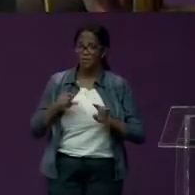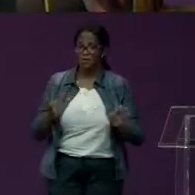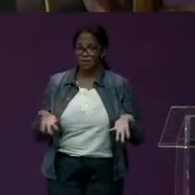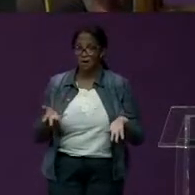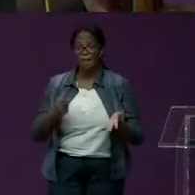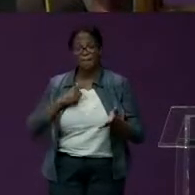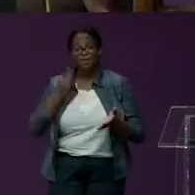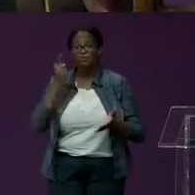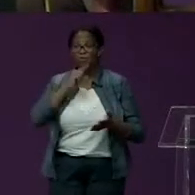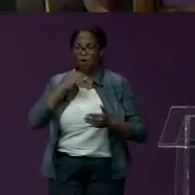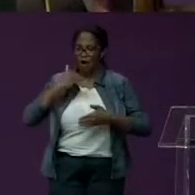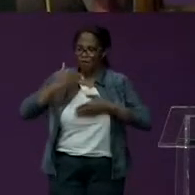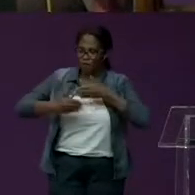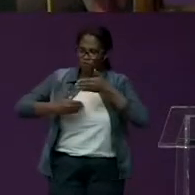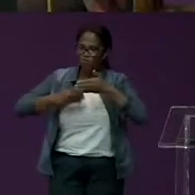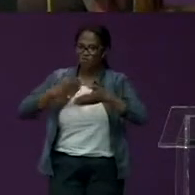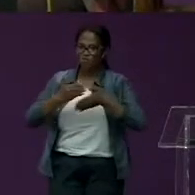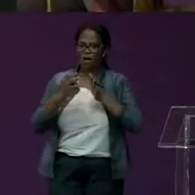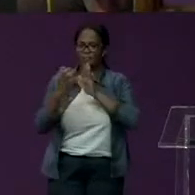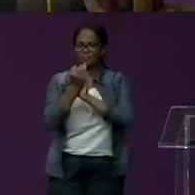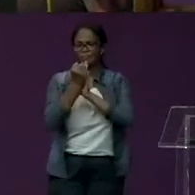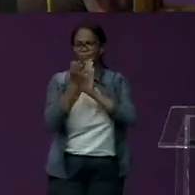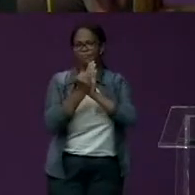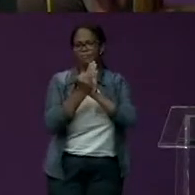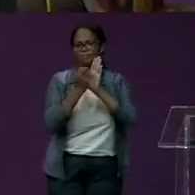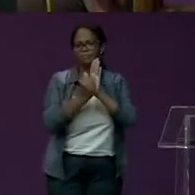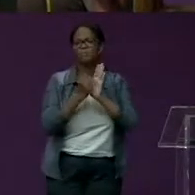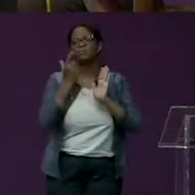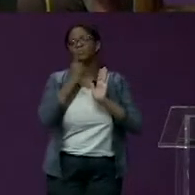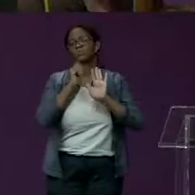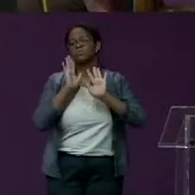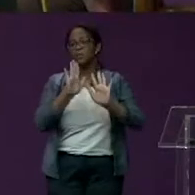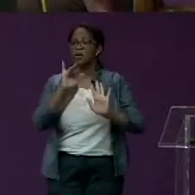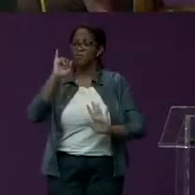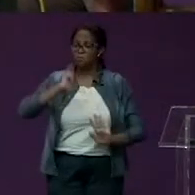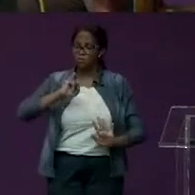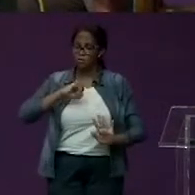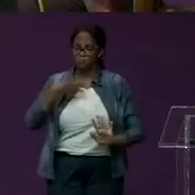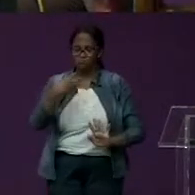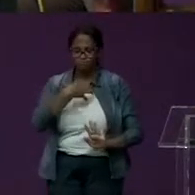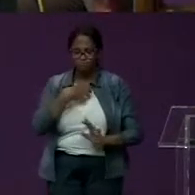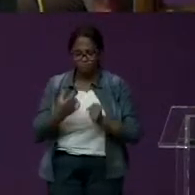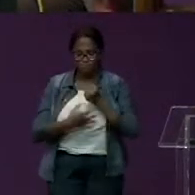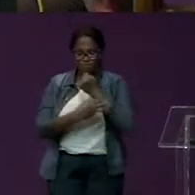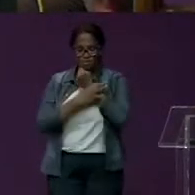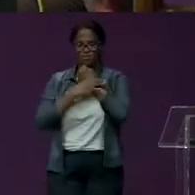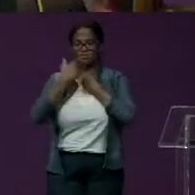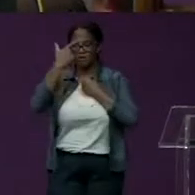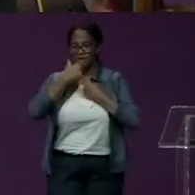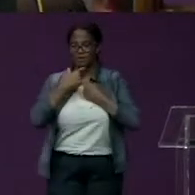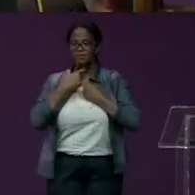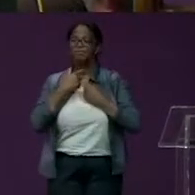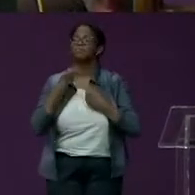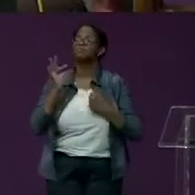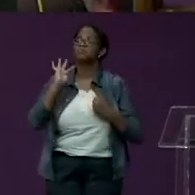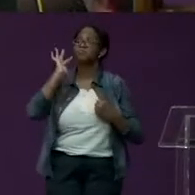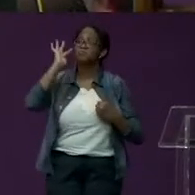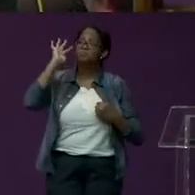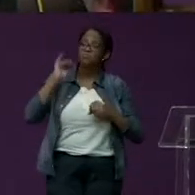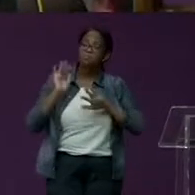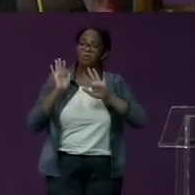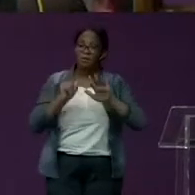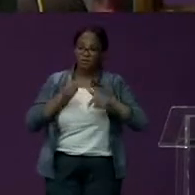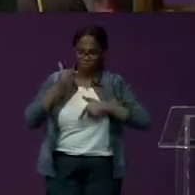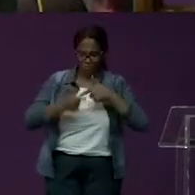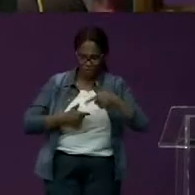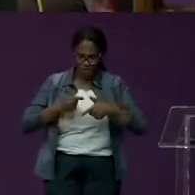com avanços programáticos, né, que são importantes para nos dar segurança e garantias que o nosso trabalho